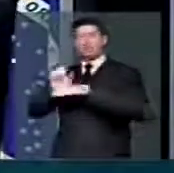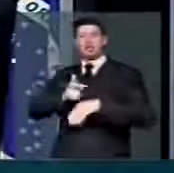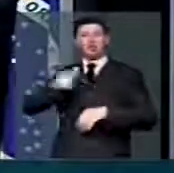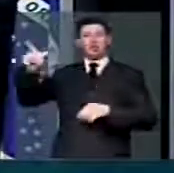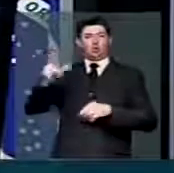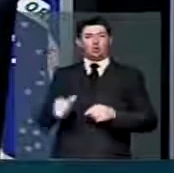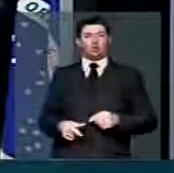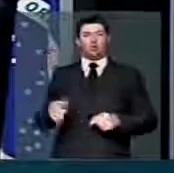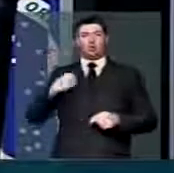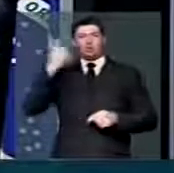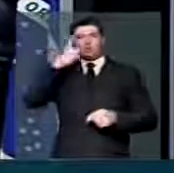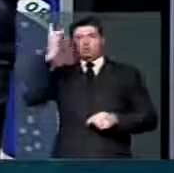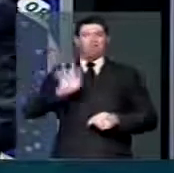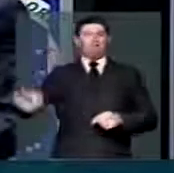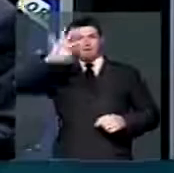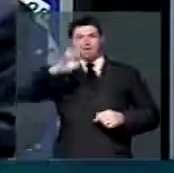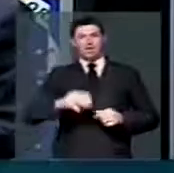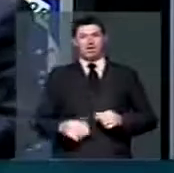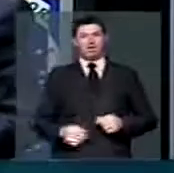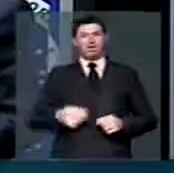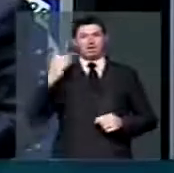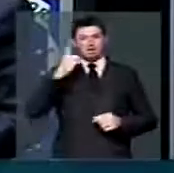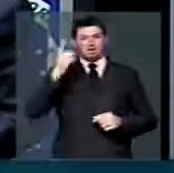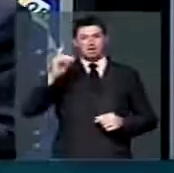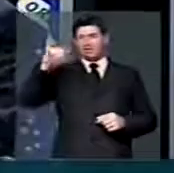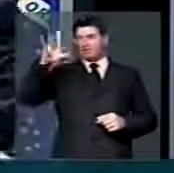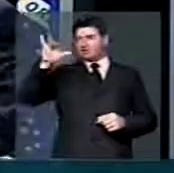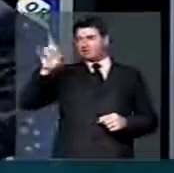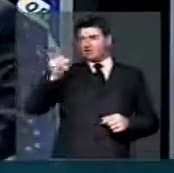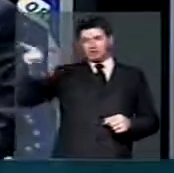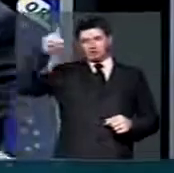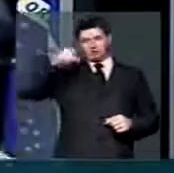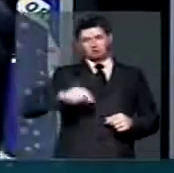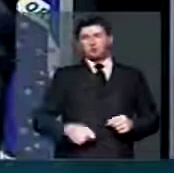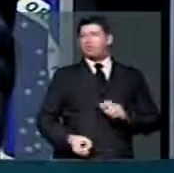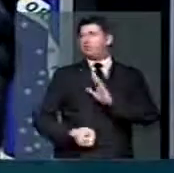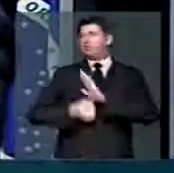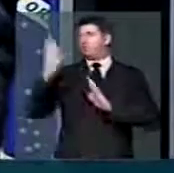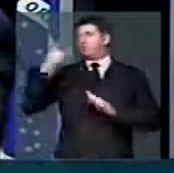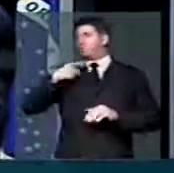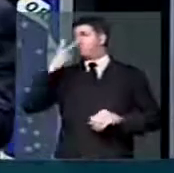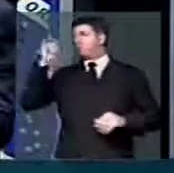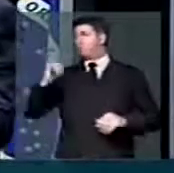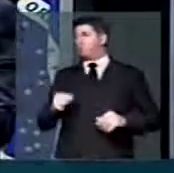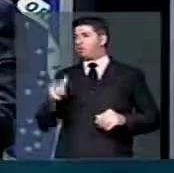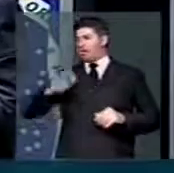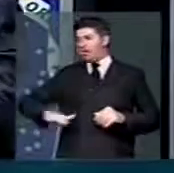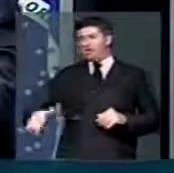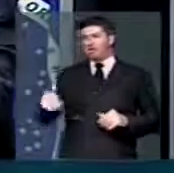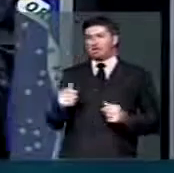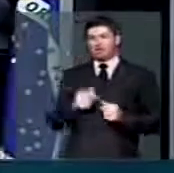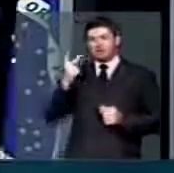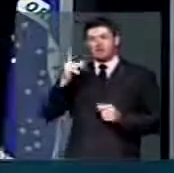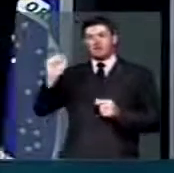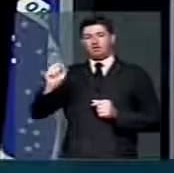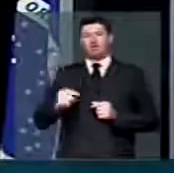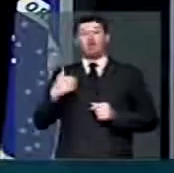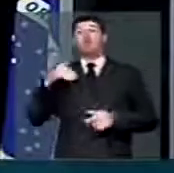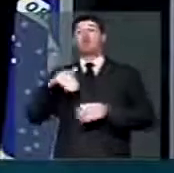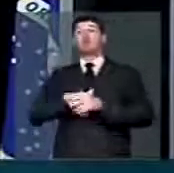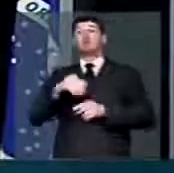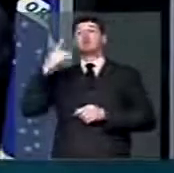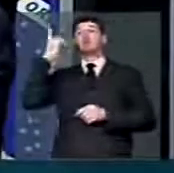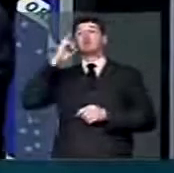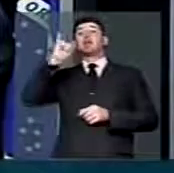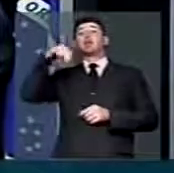e fui deputado federal, deputado Inocêncio Oliveira, que muitas vezes o meu pai, ainda criança, dizia: vou votar